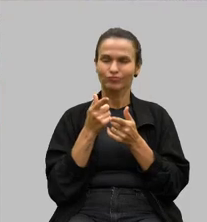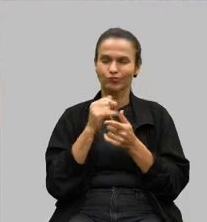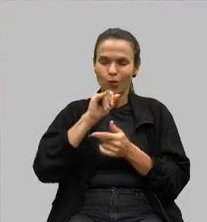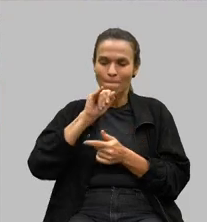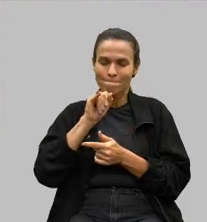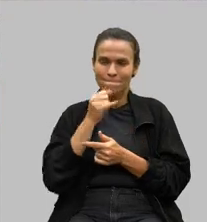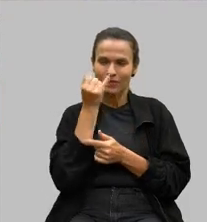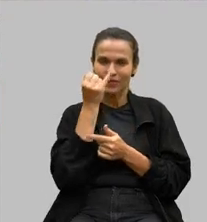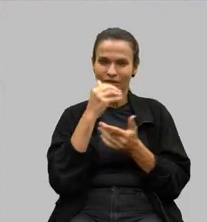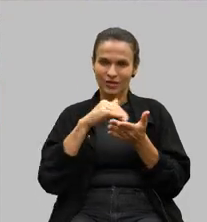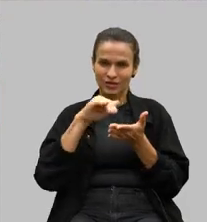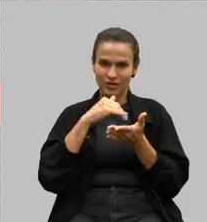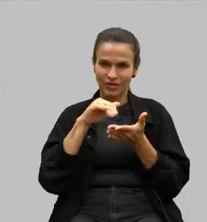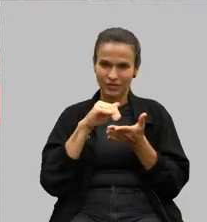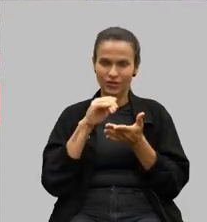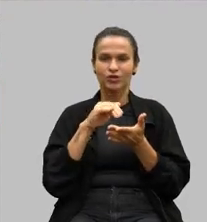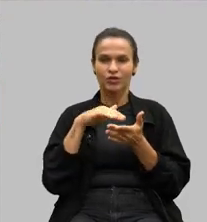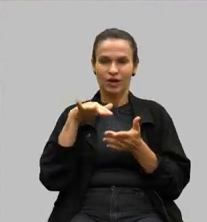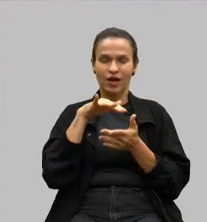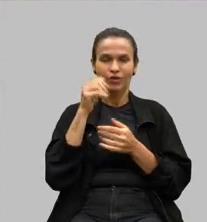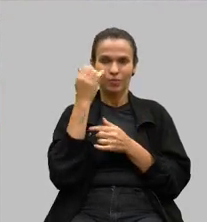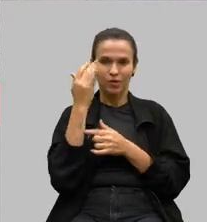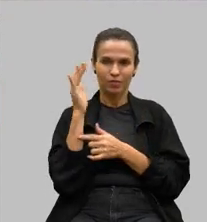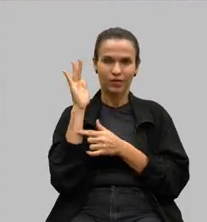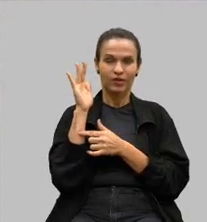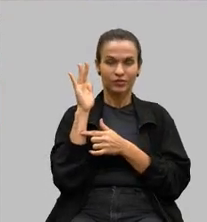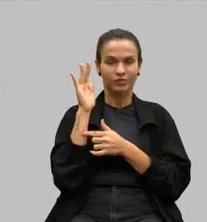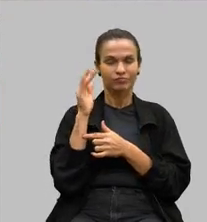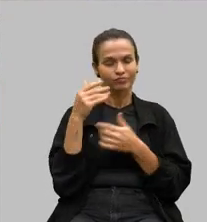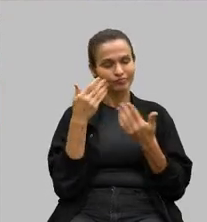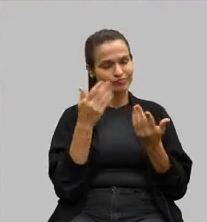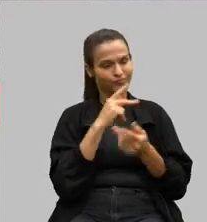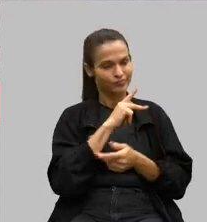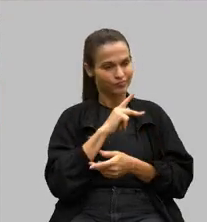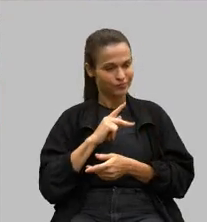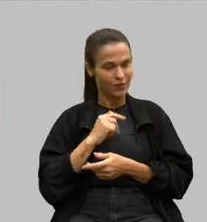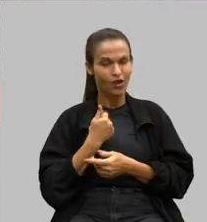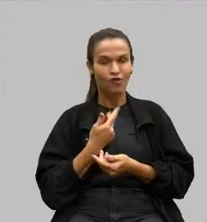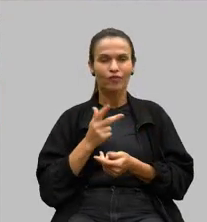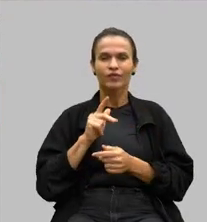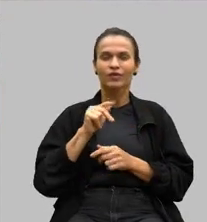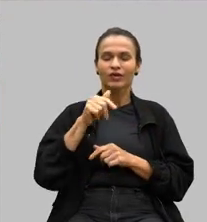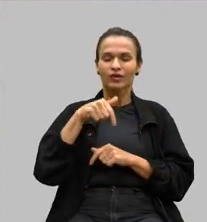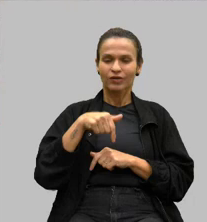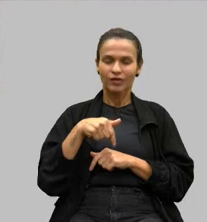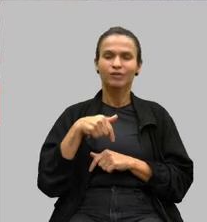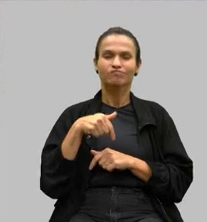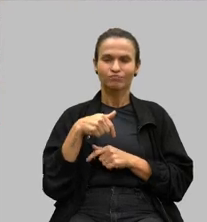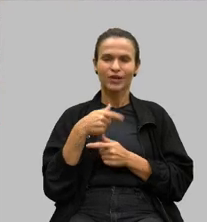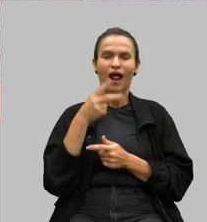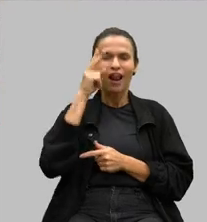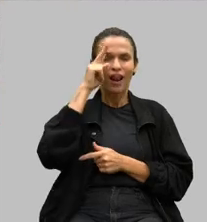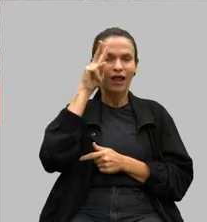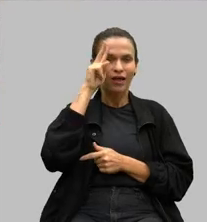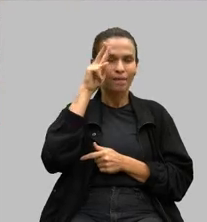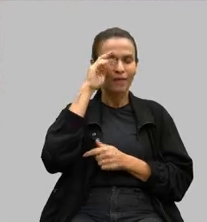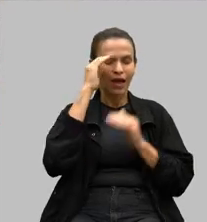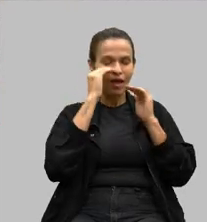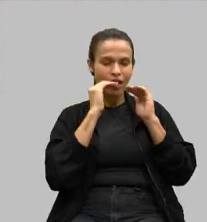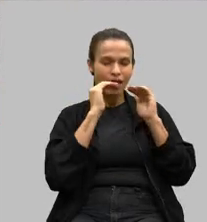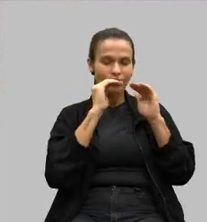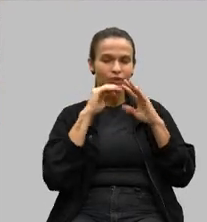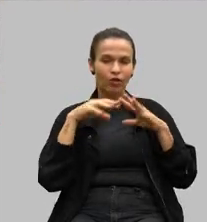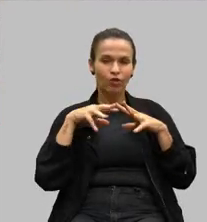meio ambiente então Presidente eh eu vim aqui para trazer essa memória em respeito a